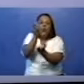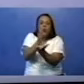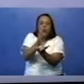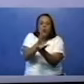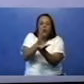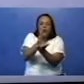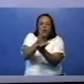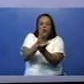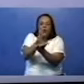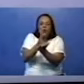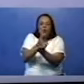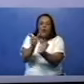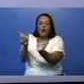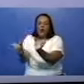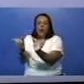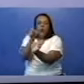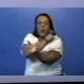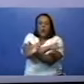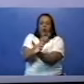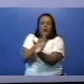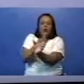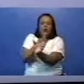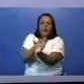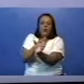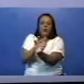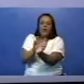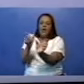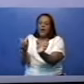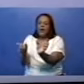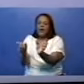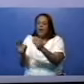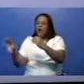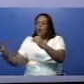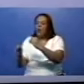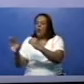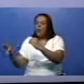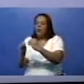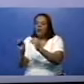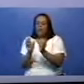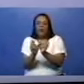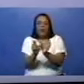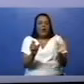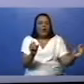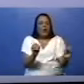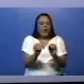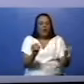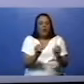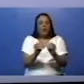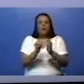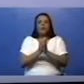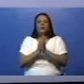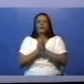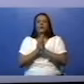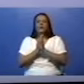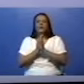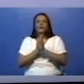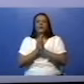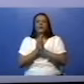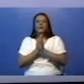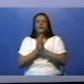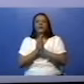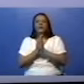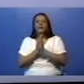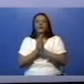todas as firmas e passou a procura de emprego, é o meu predicado. Na ordem direta, ficaria assim. Ele passou a procura de emprego